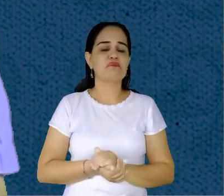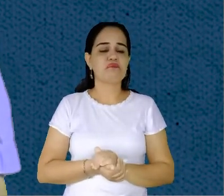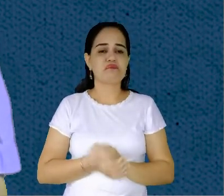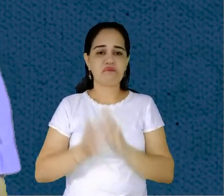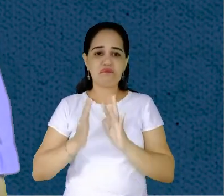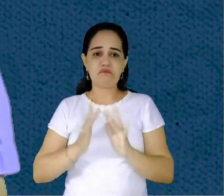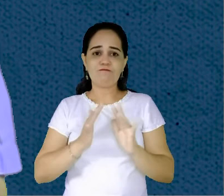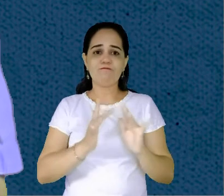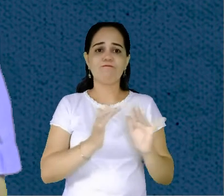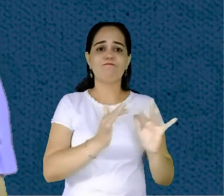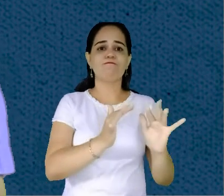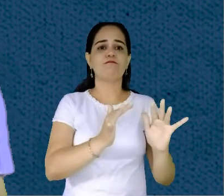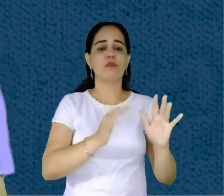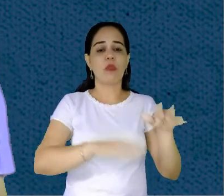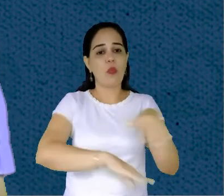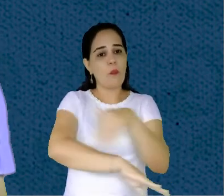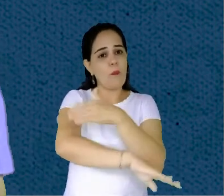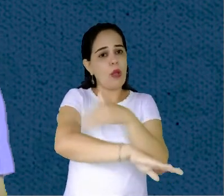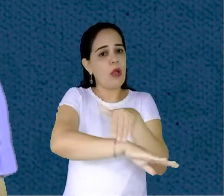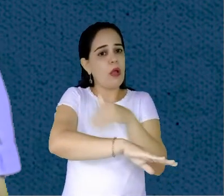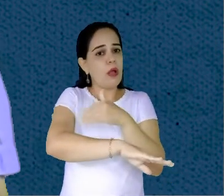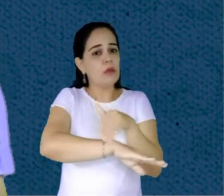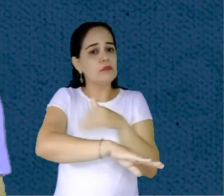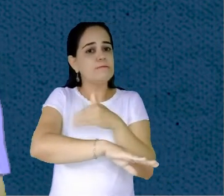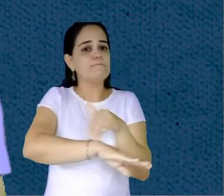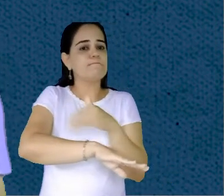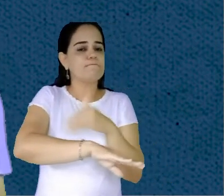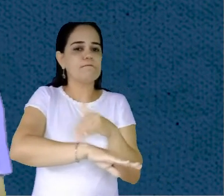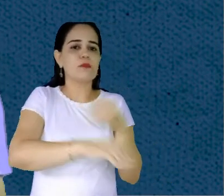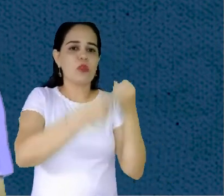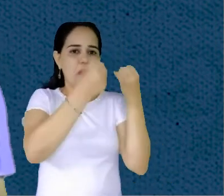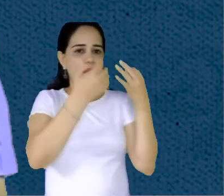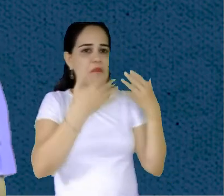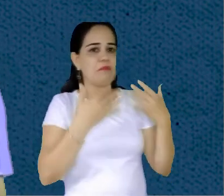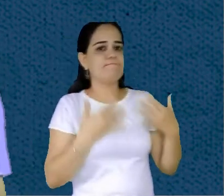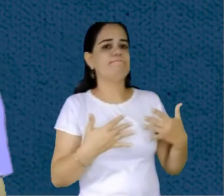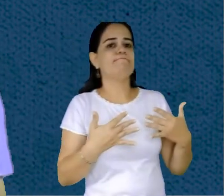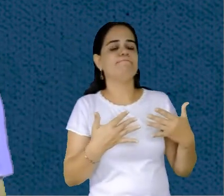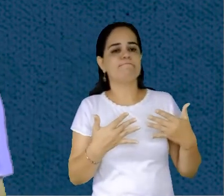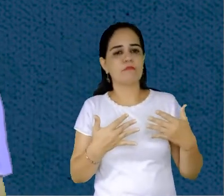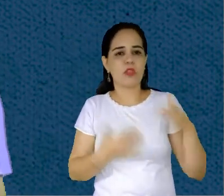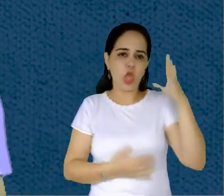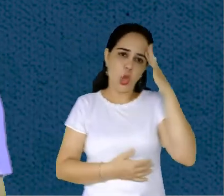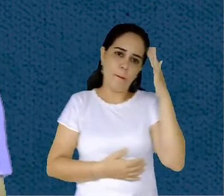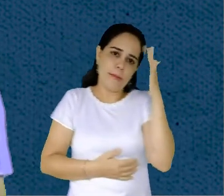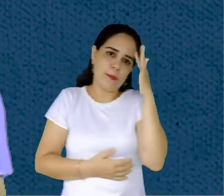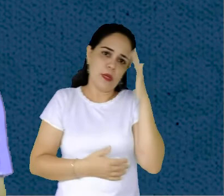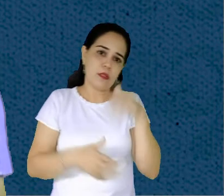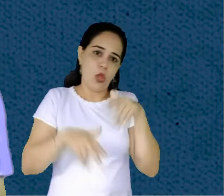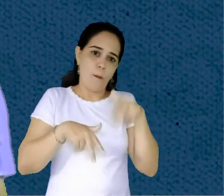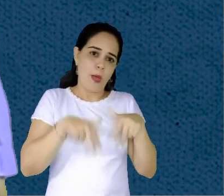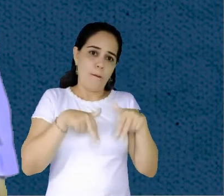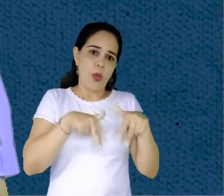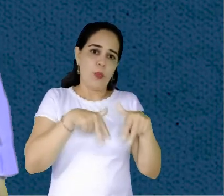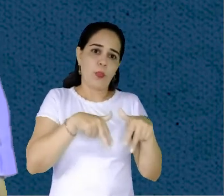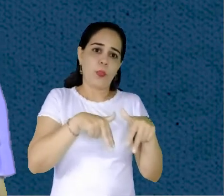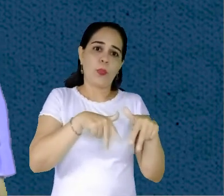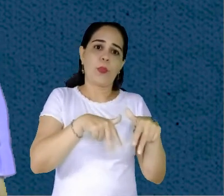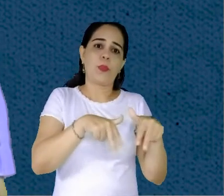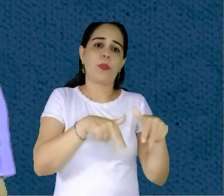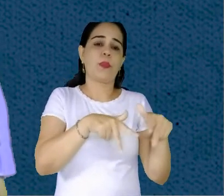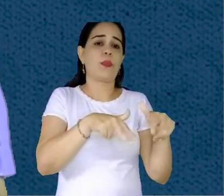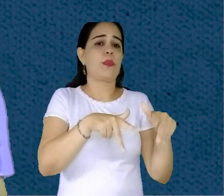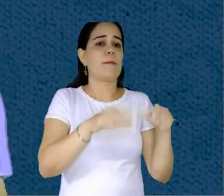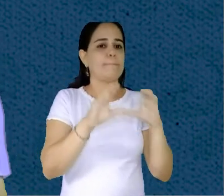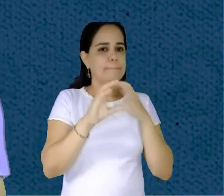fazendo nossa caminhada a pé, cantando, gritando e manifestando em